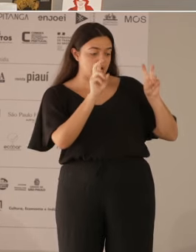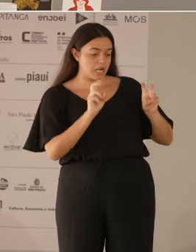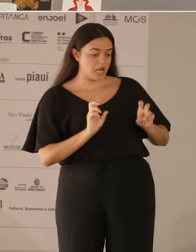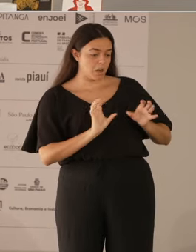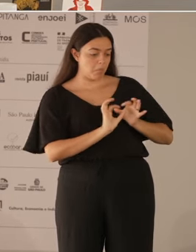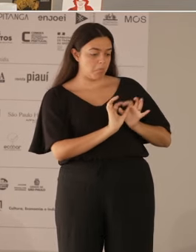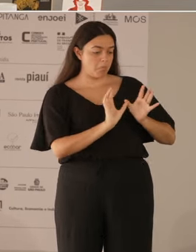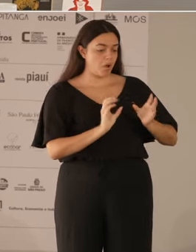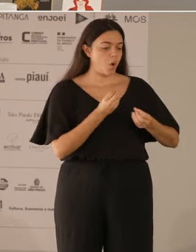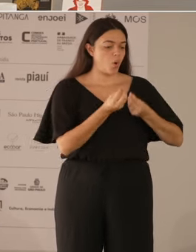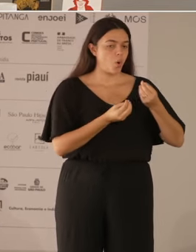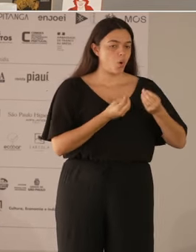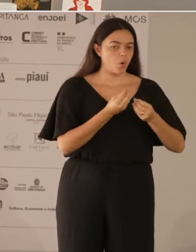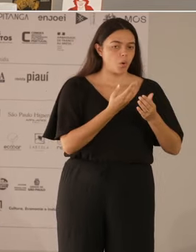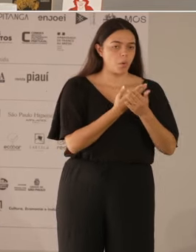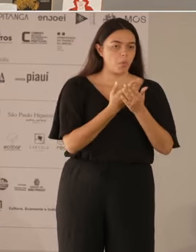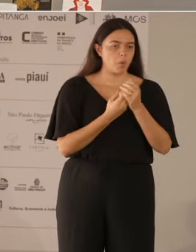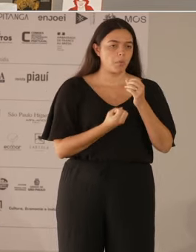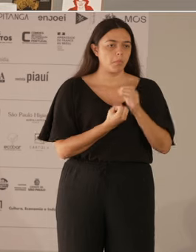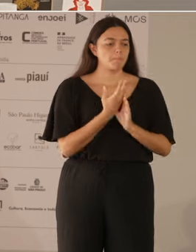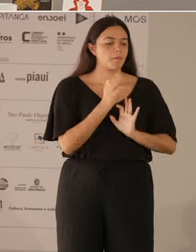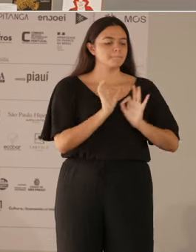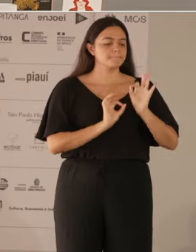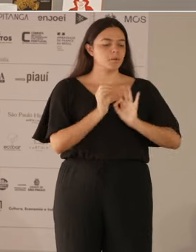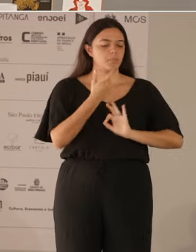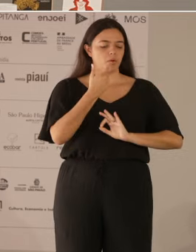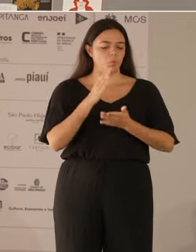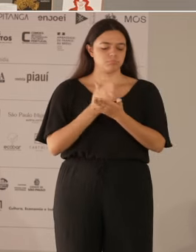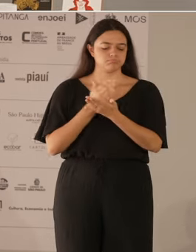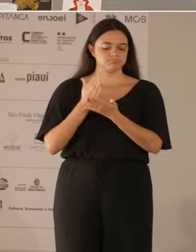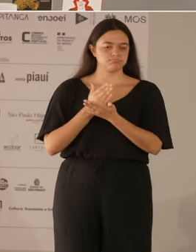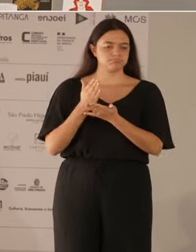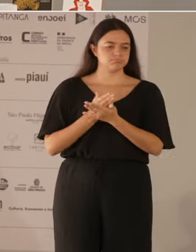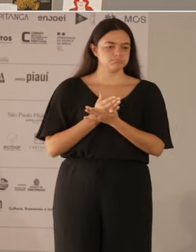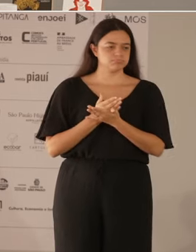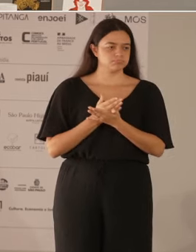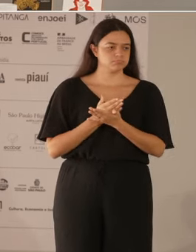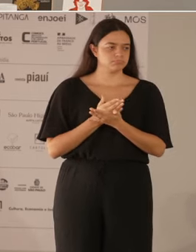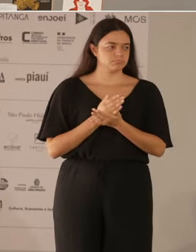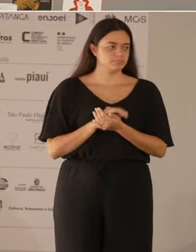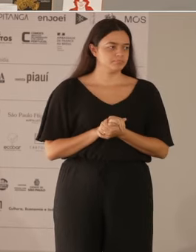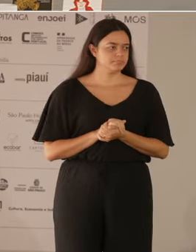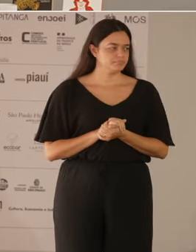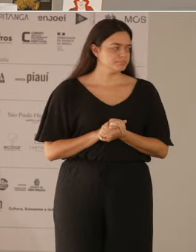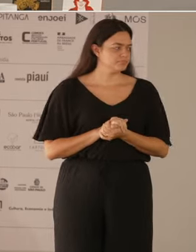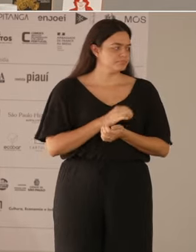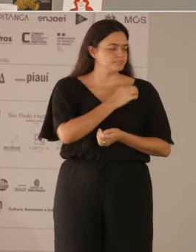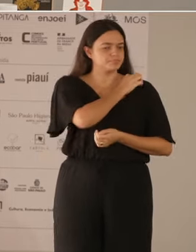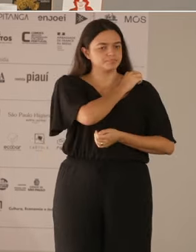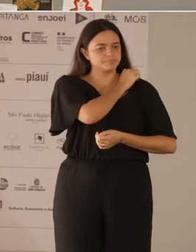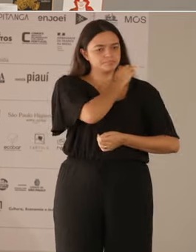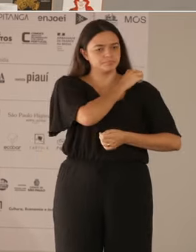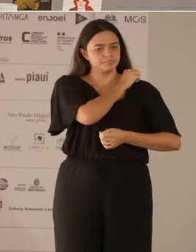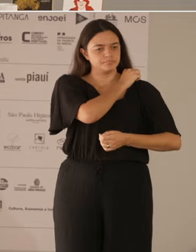ponto de vista metodológico, o seu preparo para o livro? Do ponto de vista o quê? Metodológico. Tá. Obrigado pelos